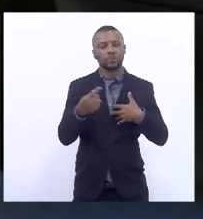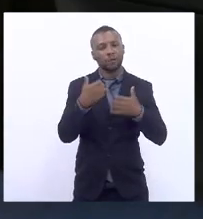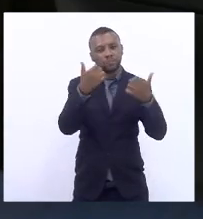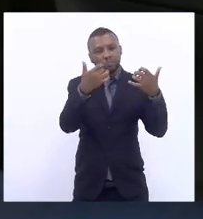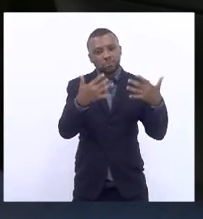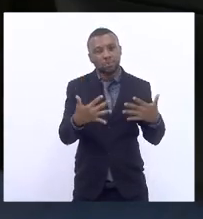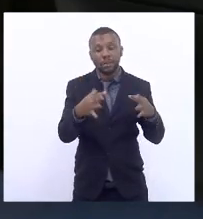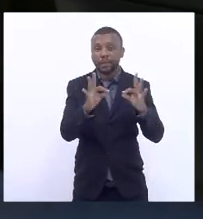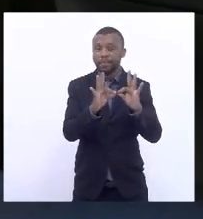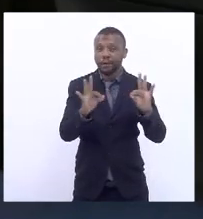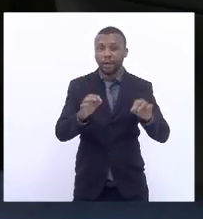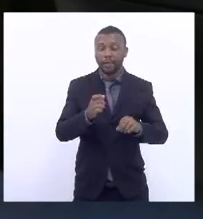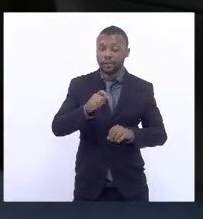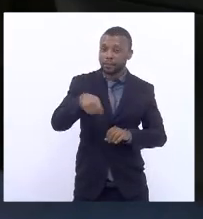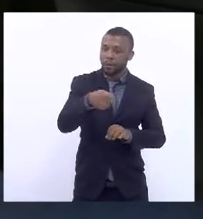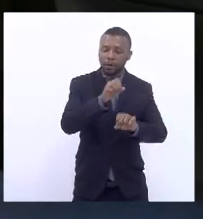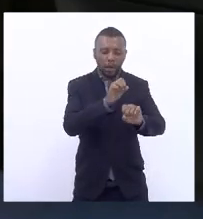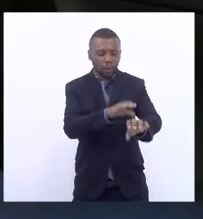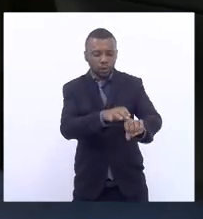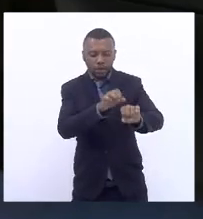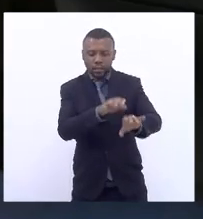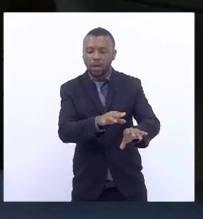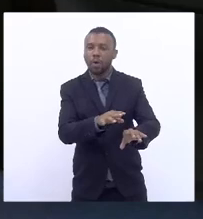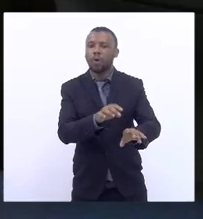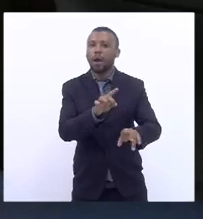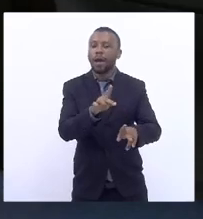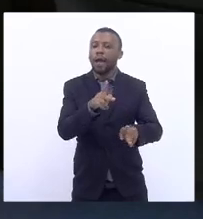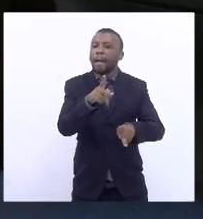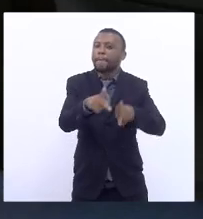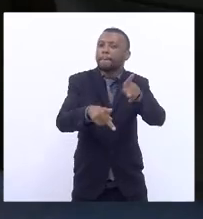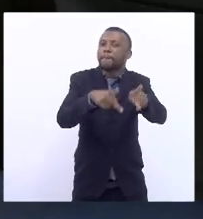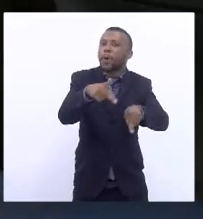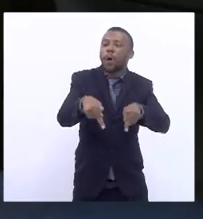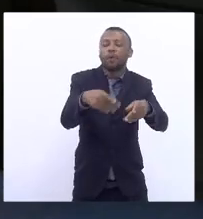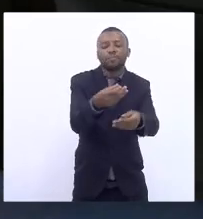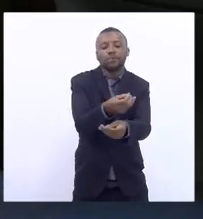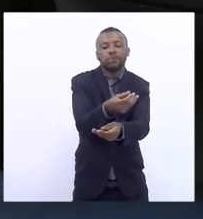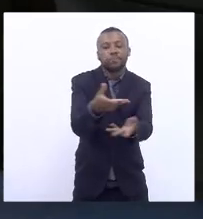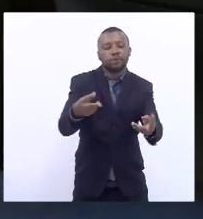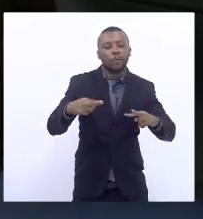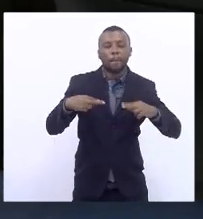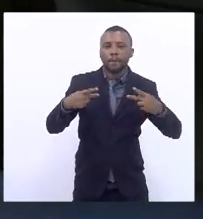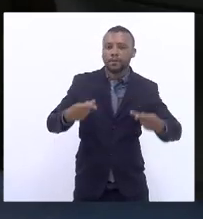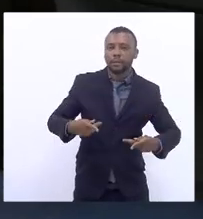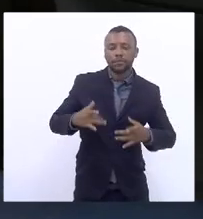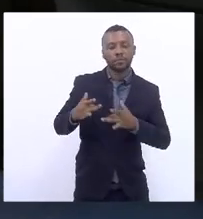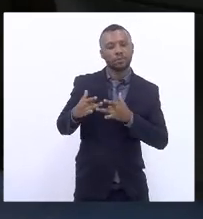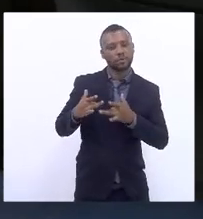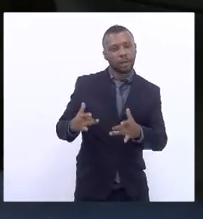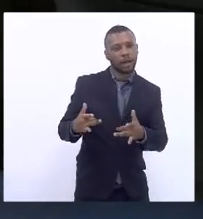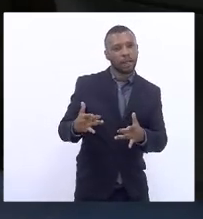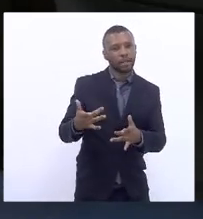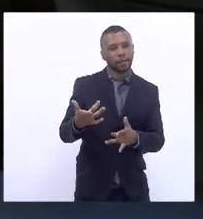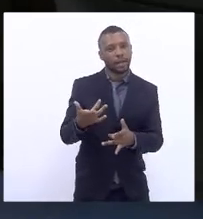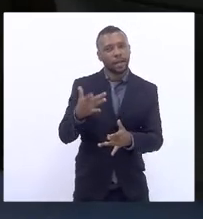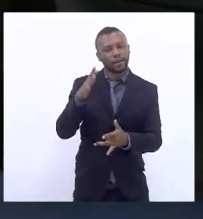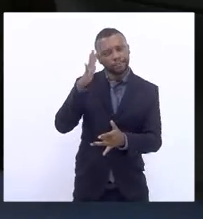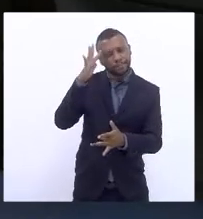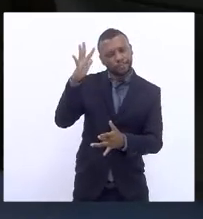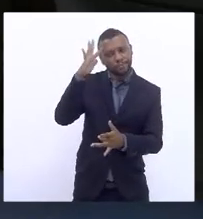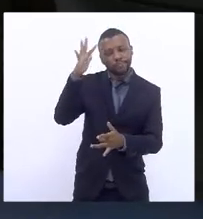educação é civilizatória, é humanista, solidária, pretende gerar um homem